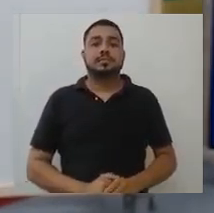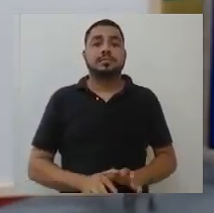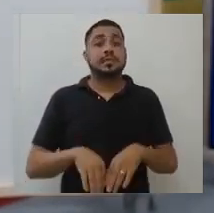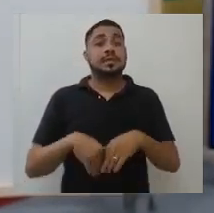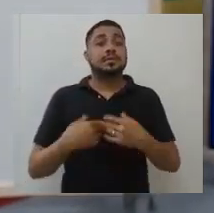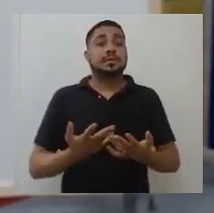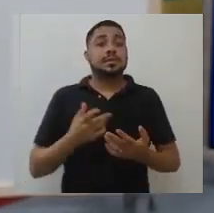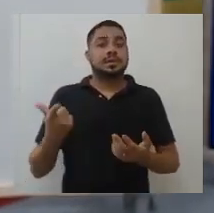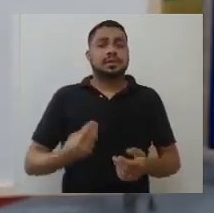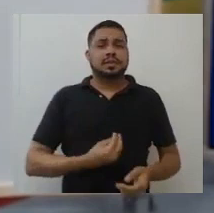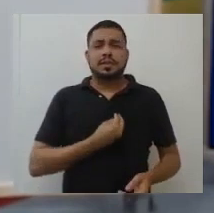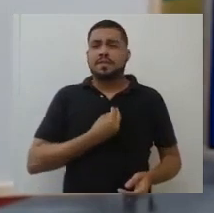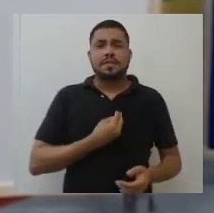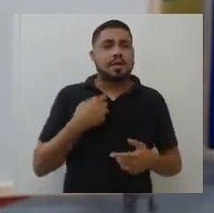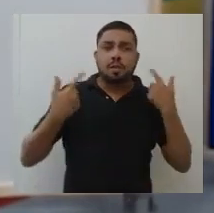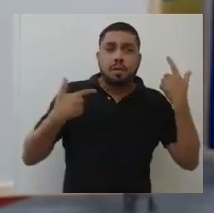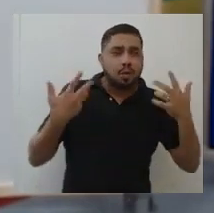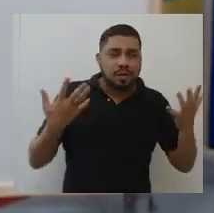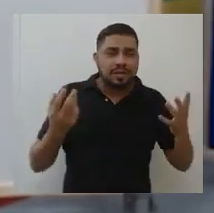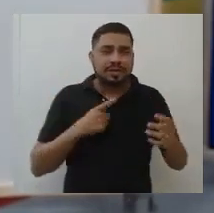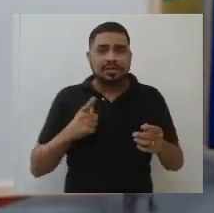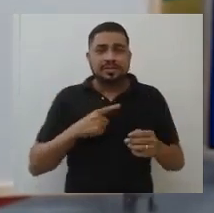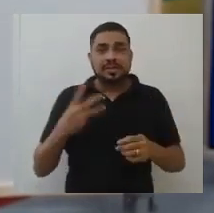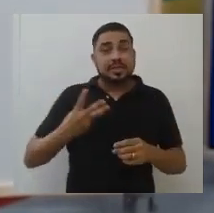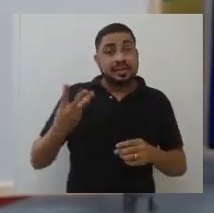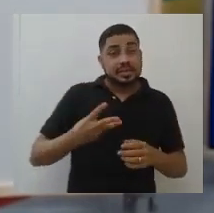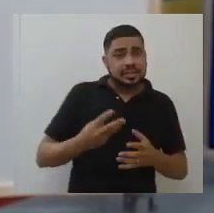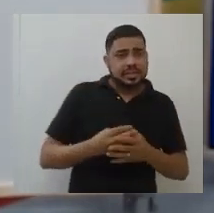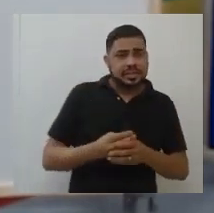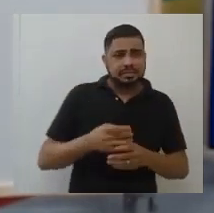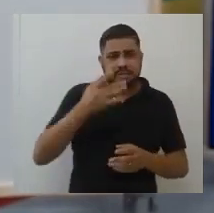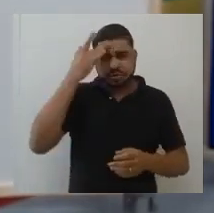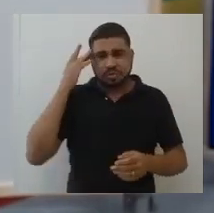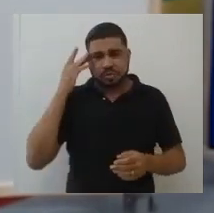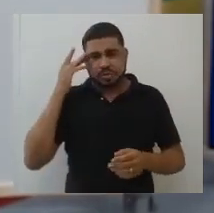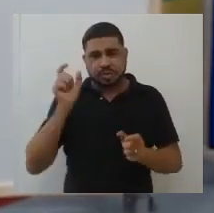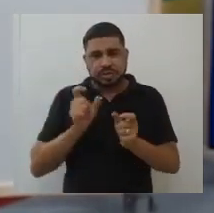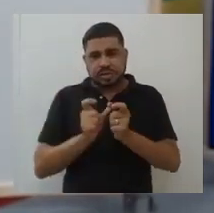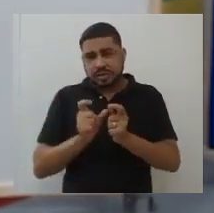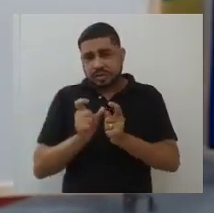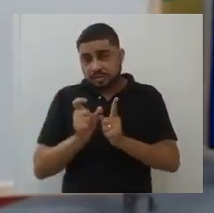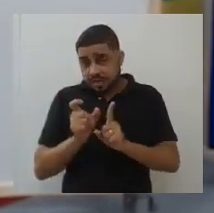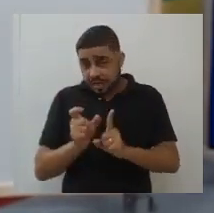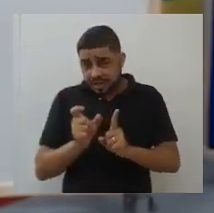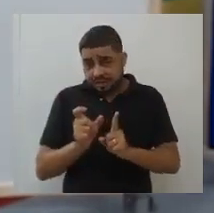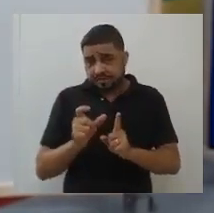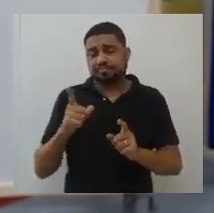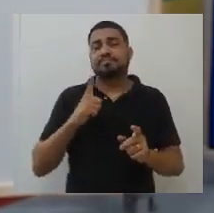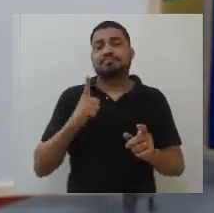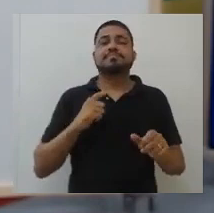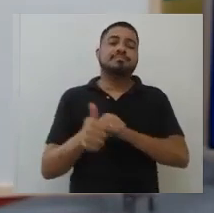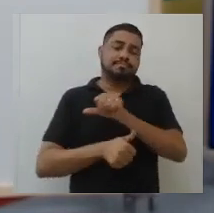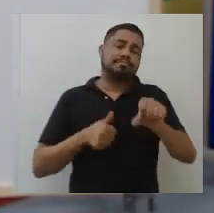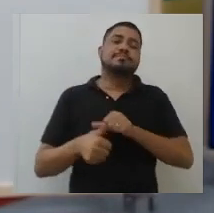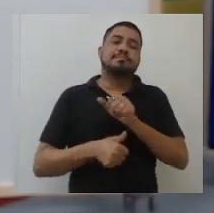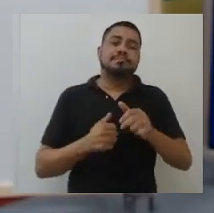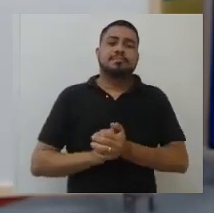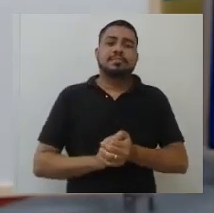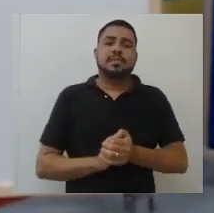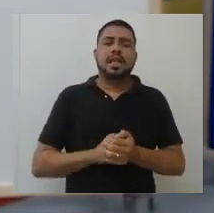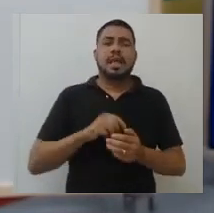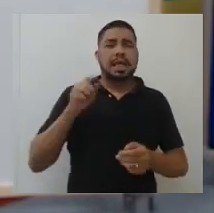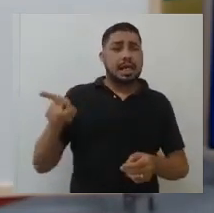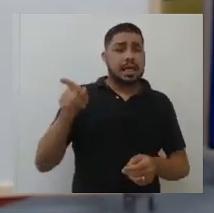Agora, se fosse vida louca, se fosse he, she, it, terceira pessoa singular, mesma forma? Há mudanças, tá certo? Então, ó, ela